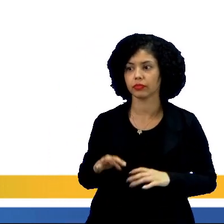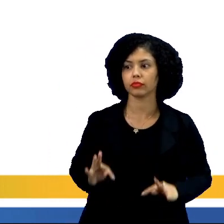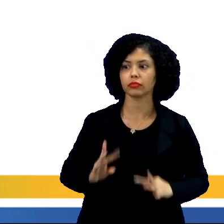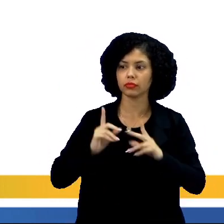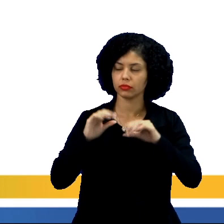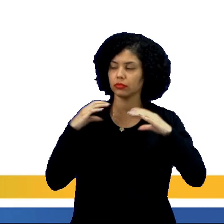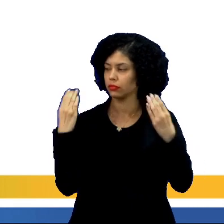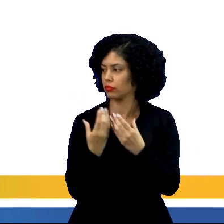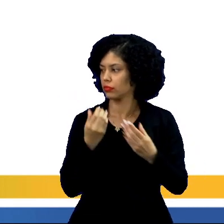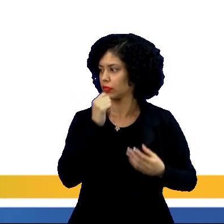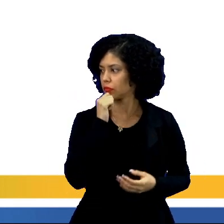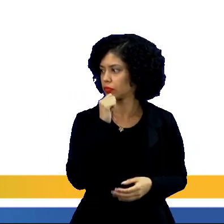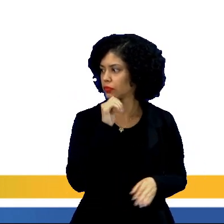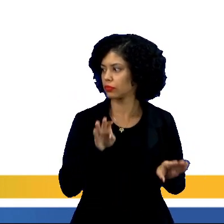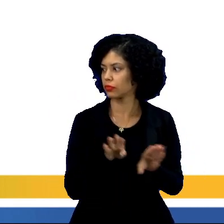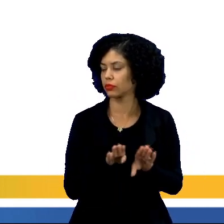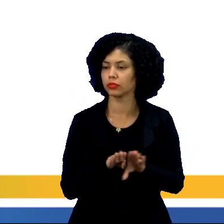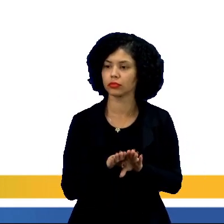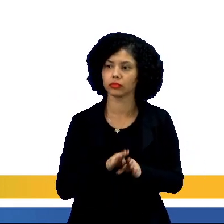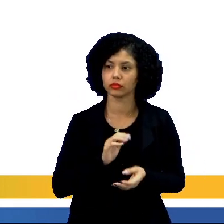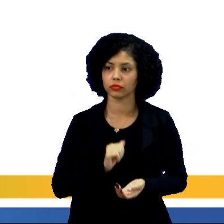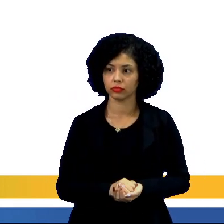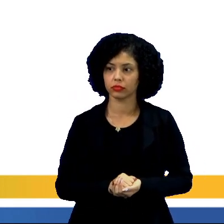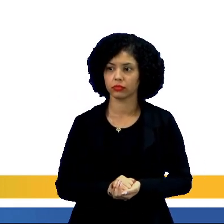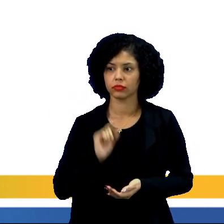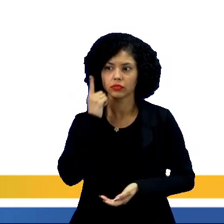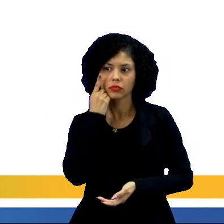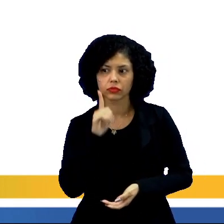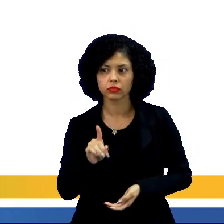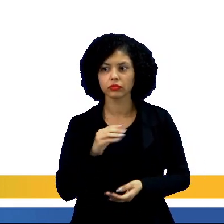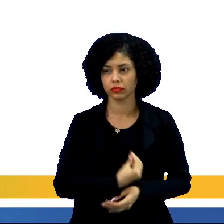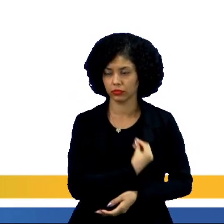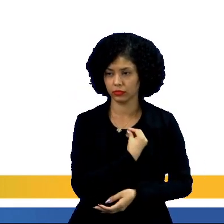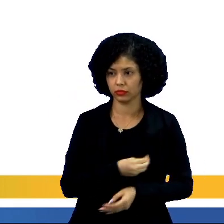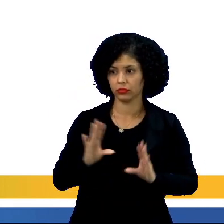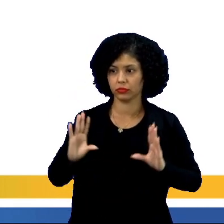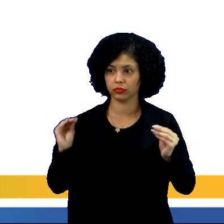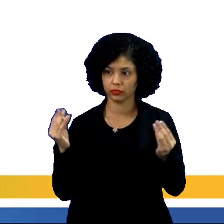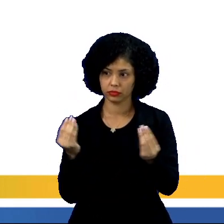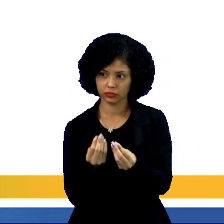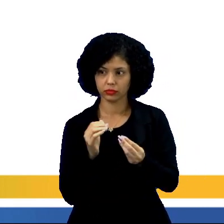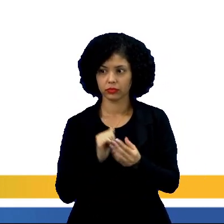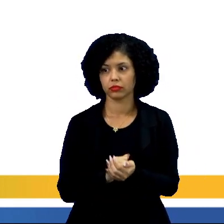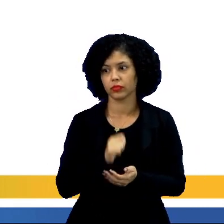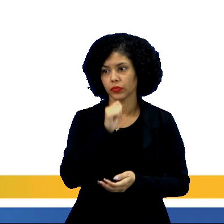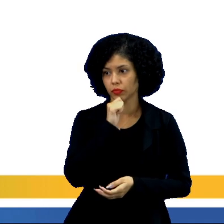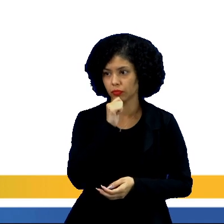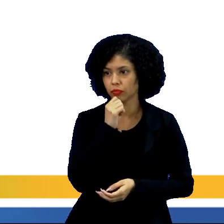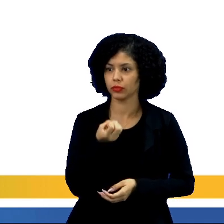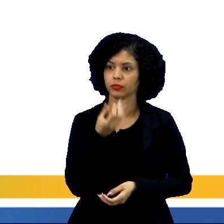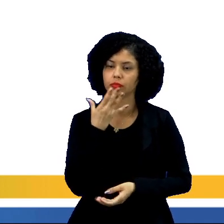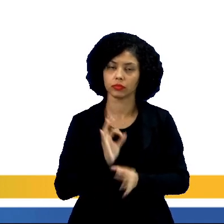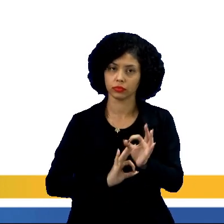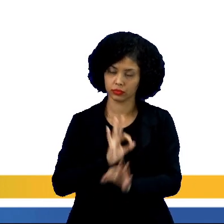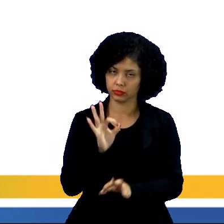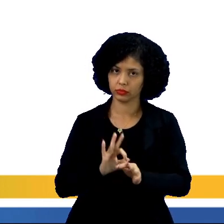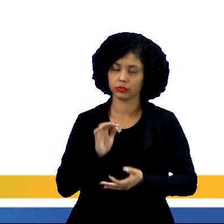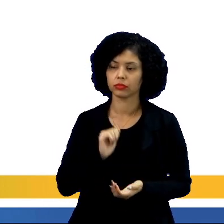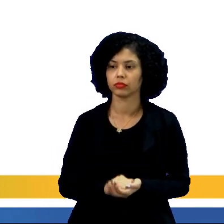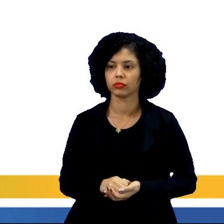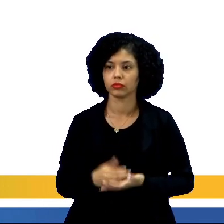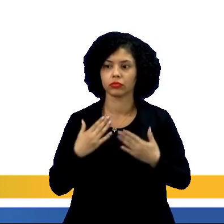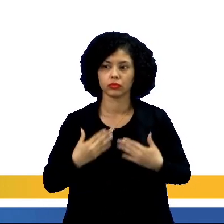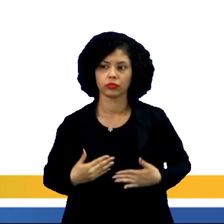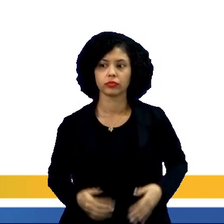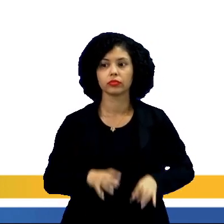suprir a necessidade de todos os seres, uma vez que a presença desta substância fornece o bom